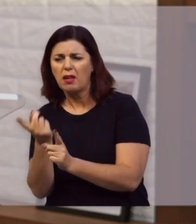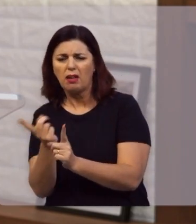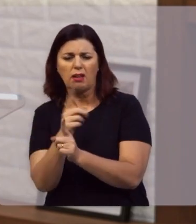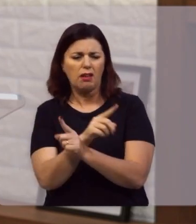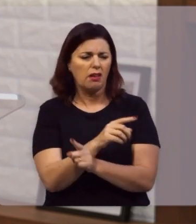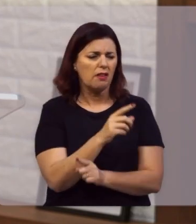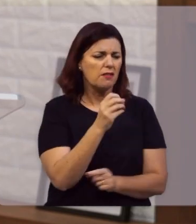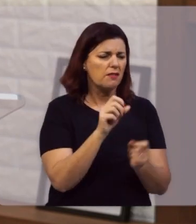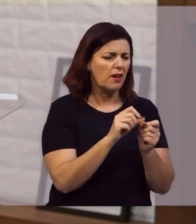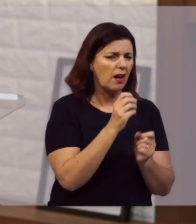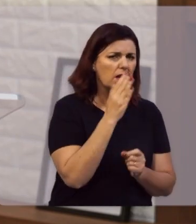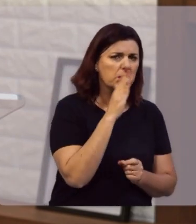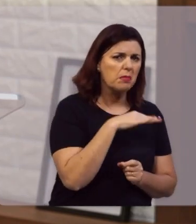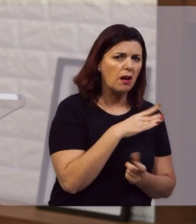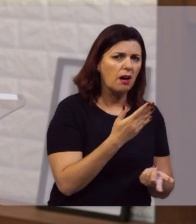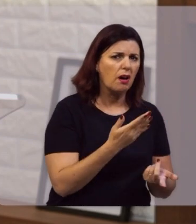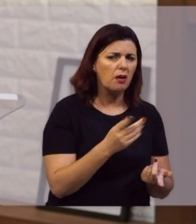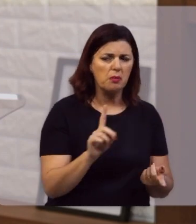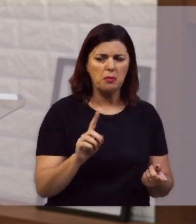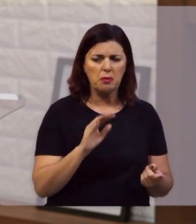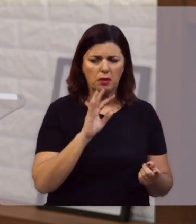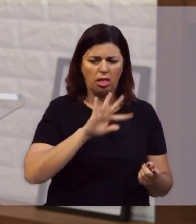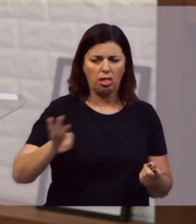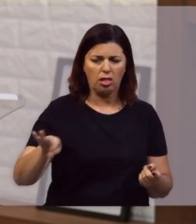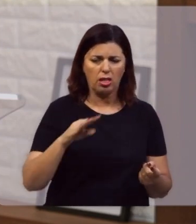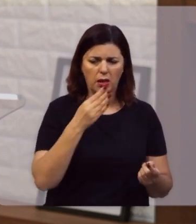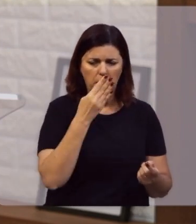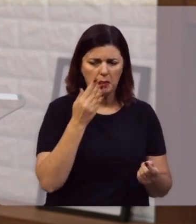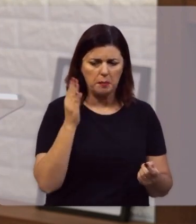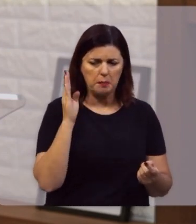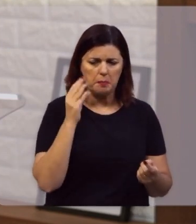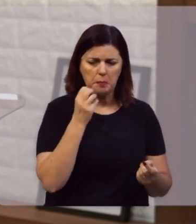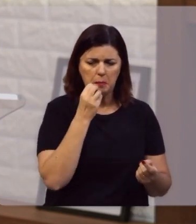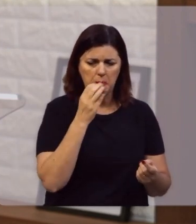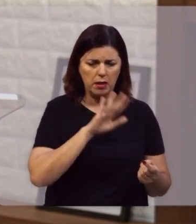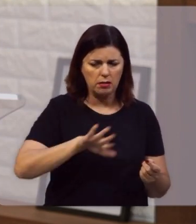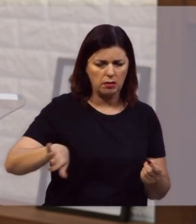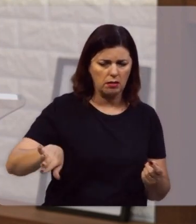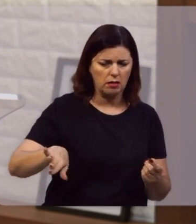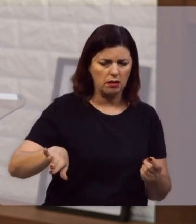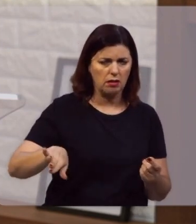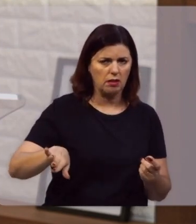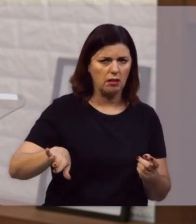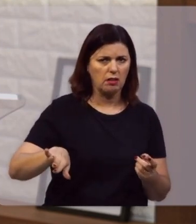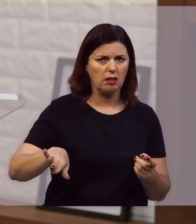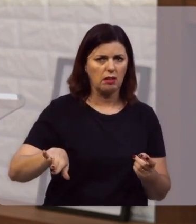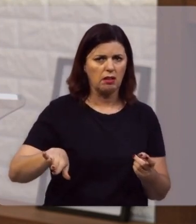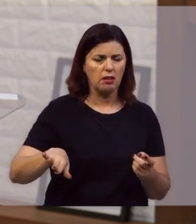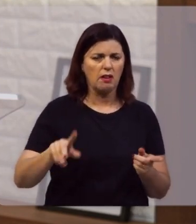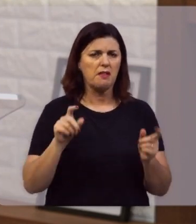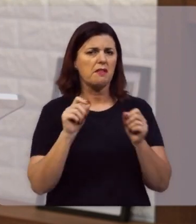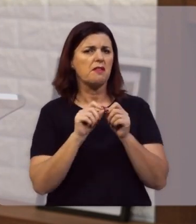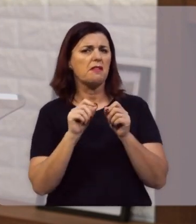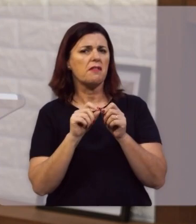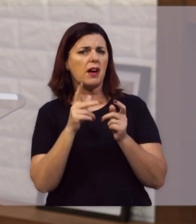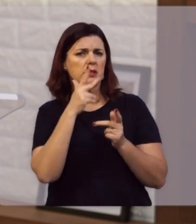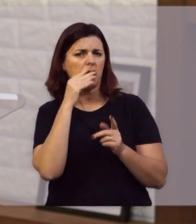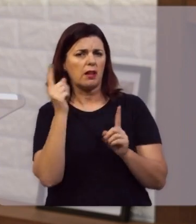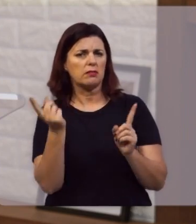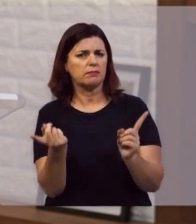mal E aí coíbe o bem inibe o bem fazendo uma espécie de